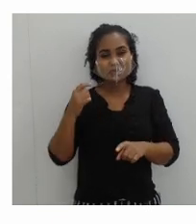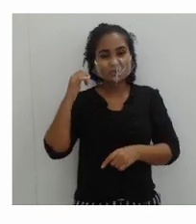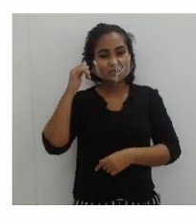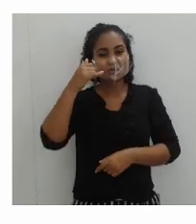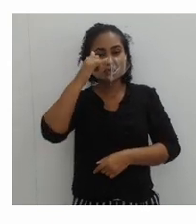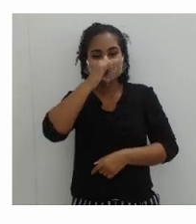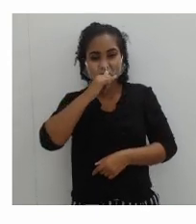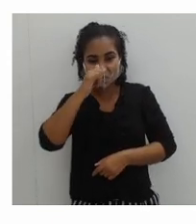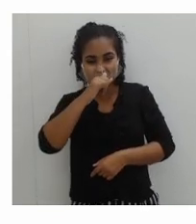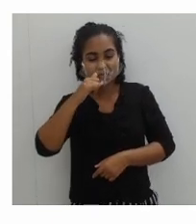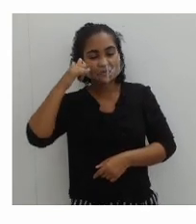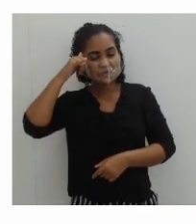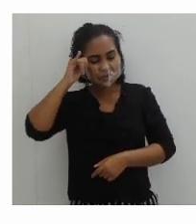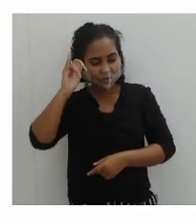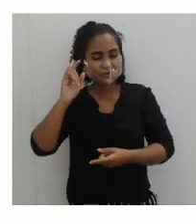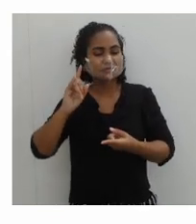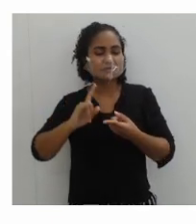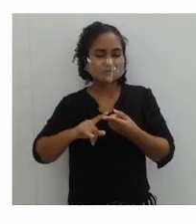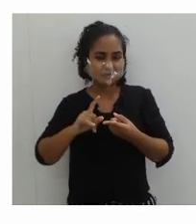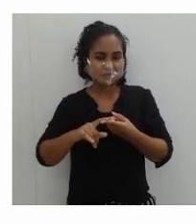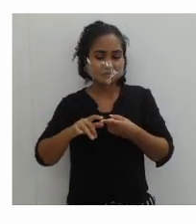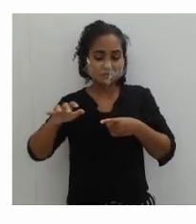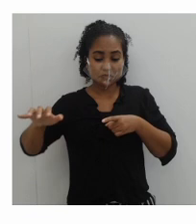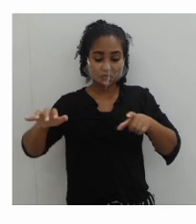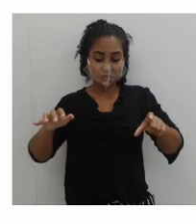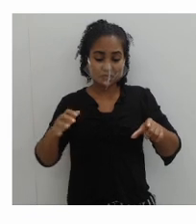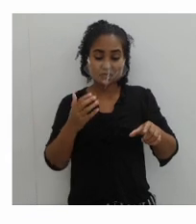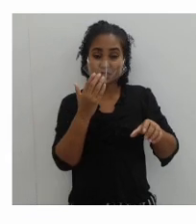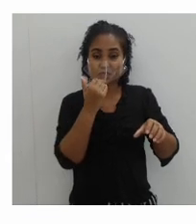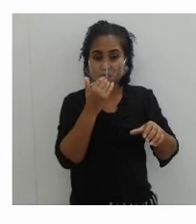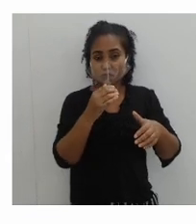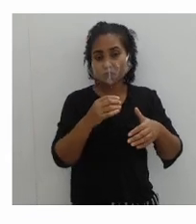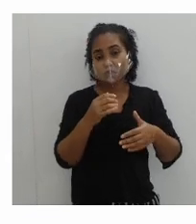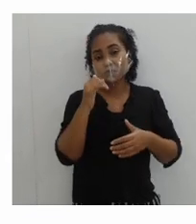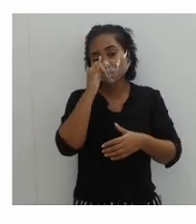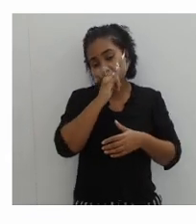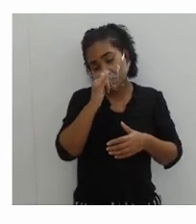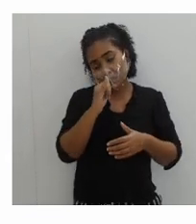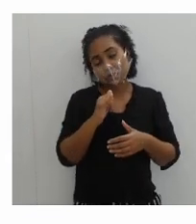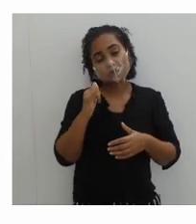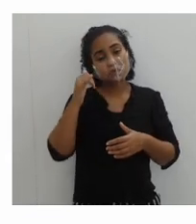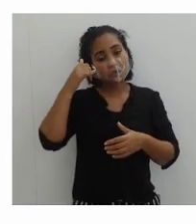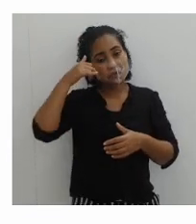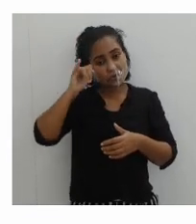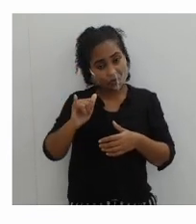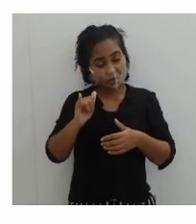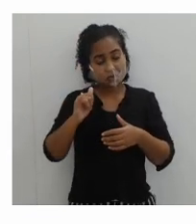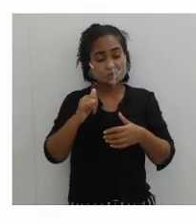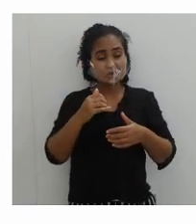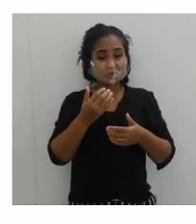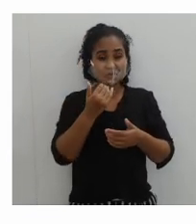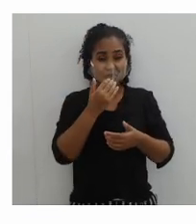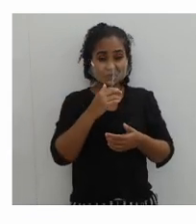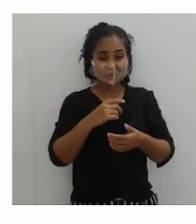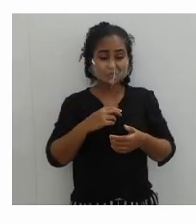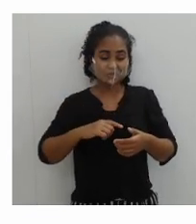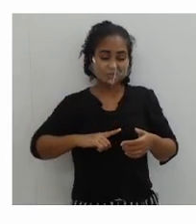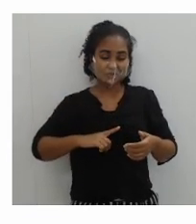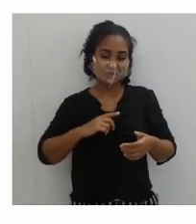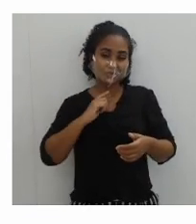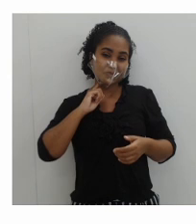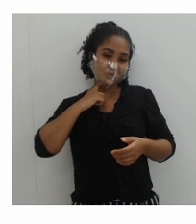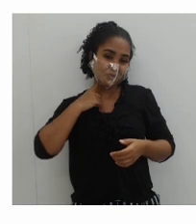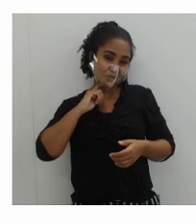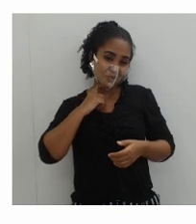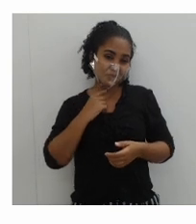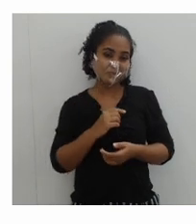do boi. É isso mesmo. É quando você come carne de boi ou de porco que esteja contaminado com larvas do